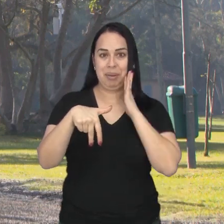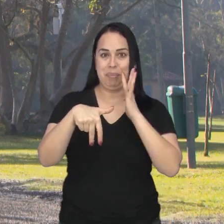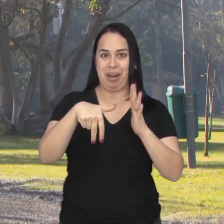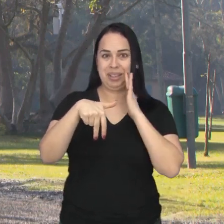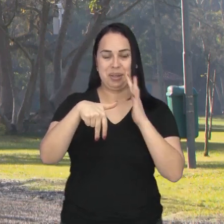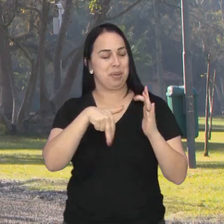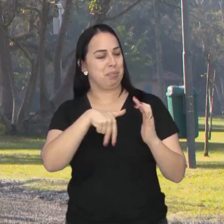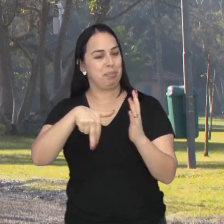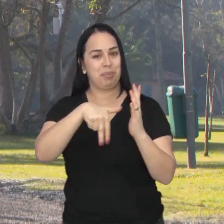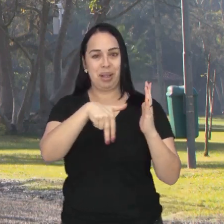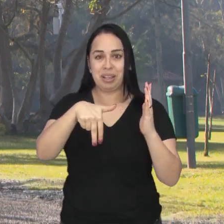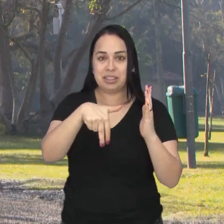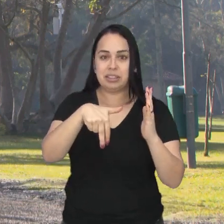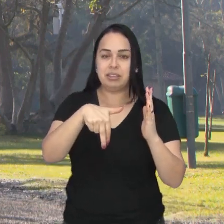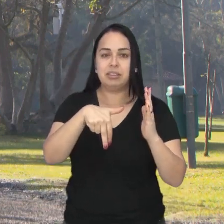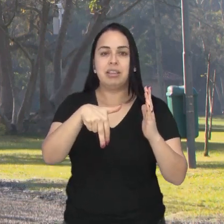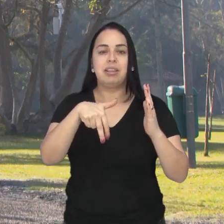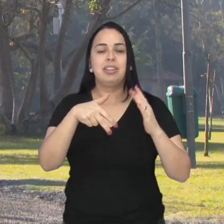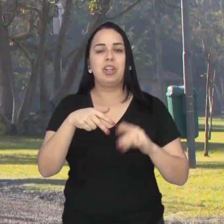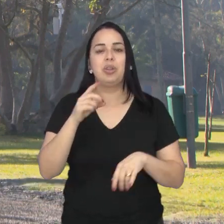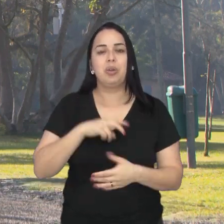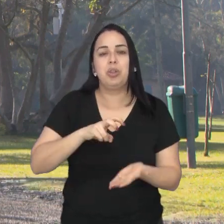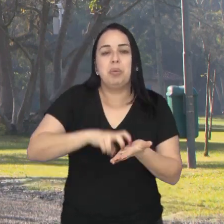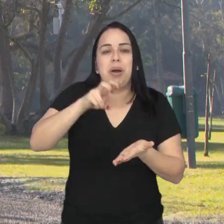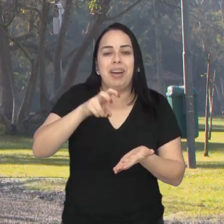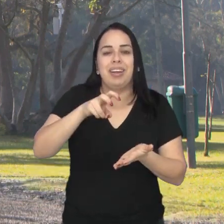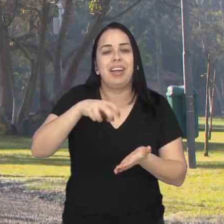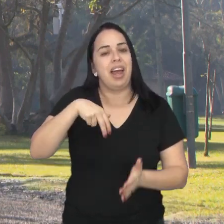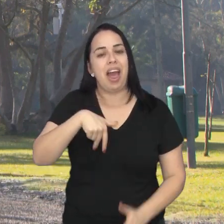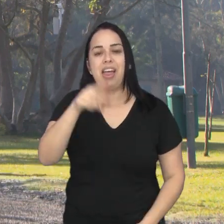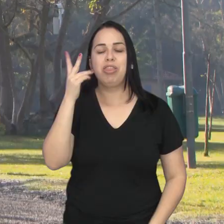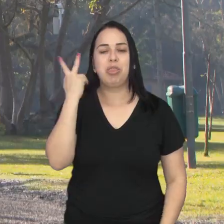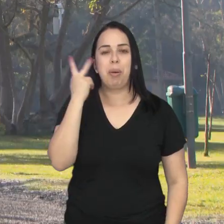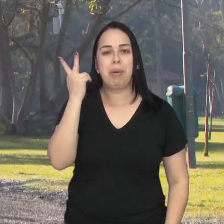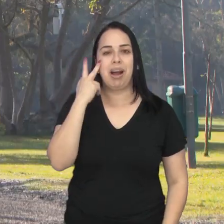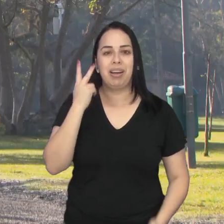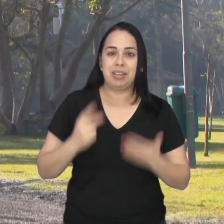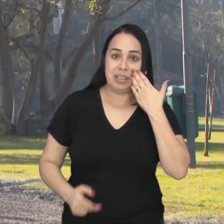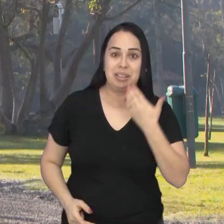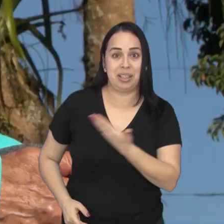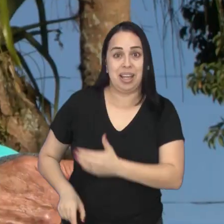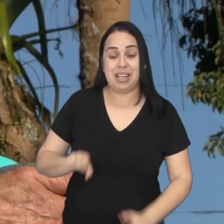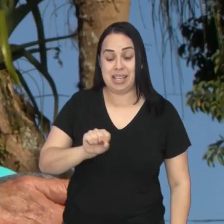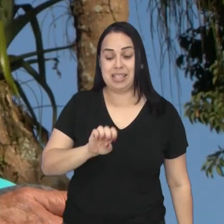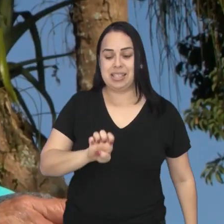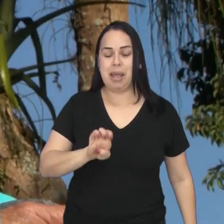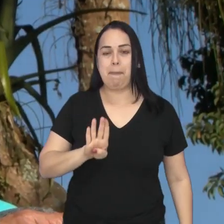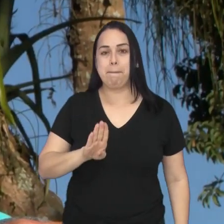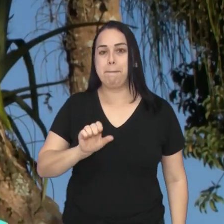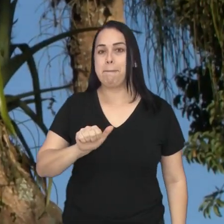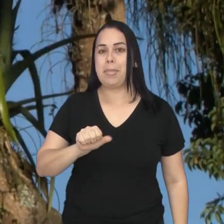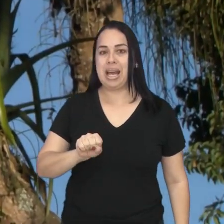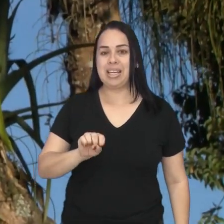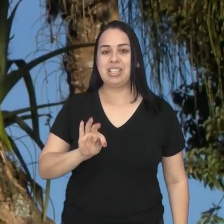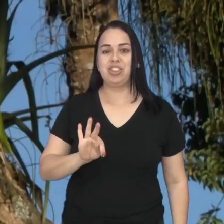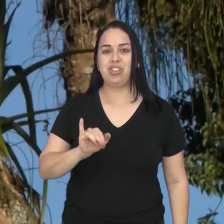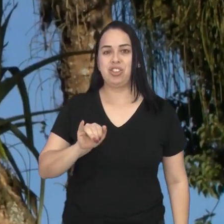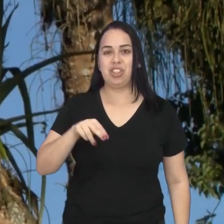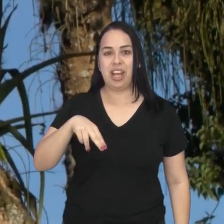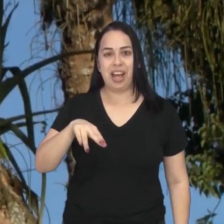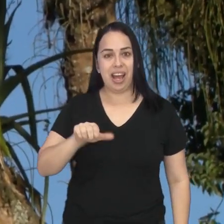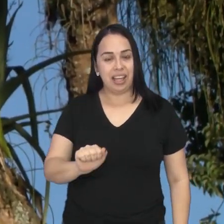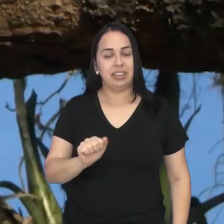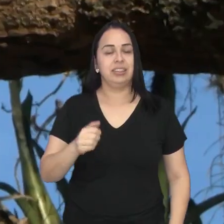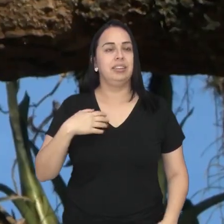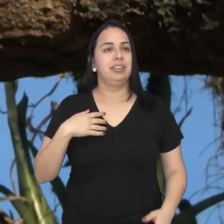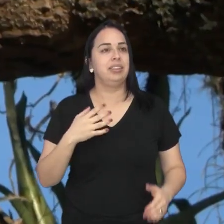uma caminhada pelo Parque da Cidade? Para muita gente, esse passeio matinal já virou rotina. É o caso da dona Sebastiana, que